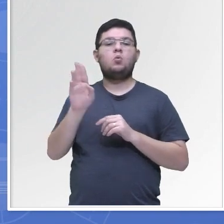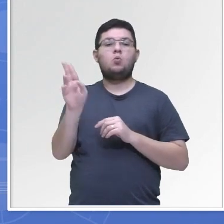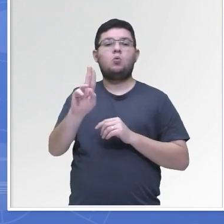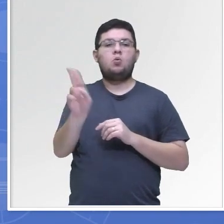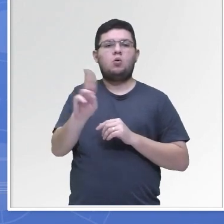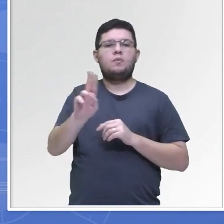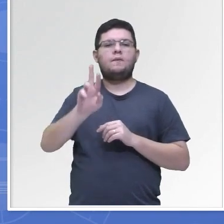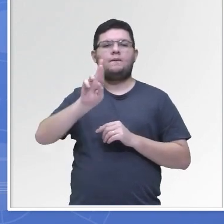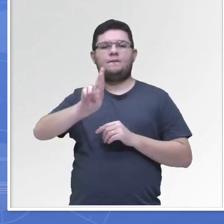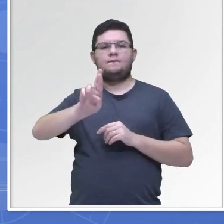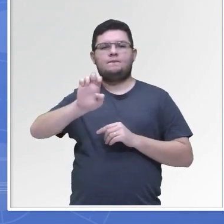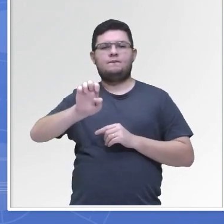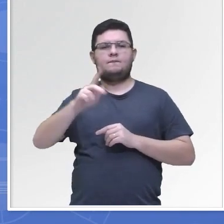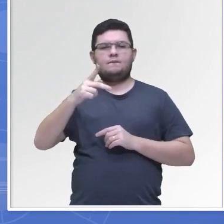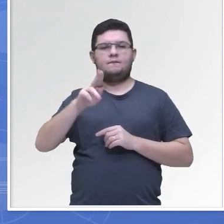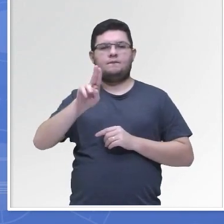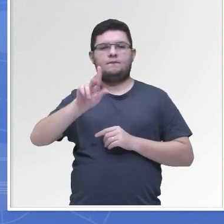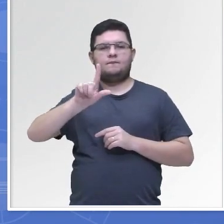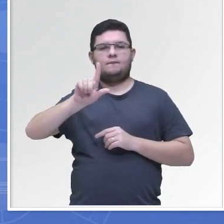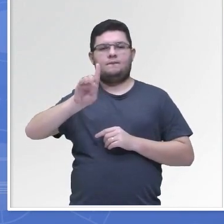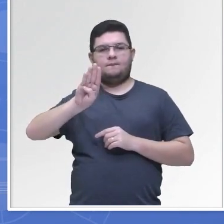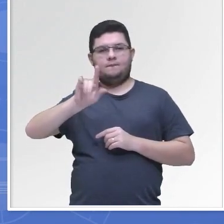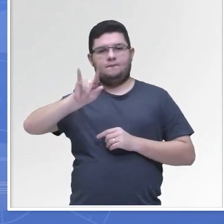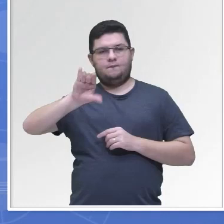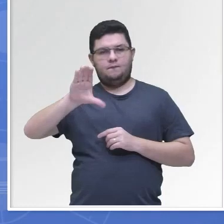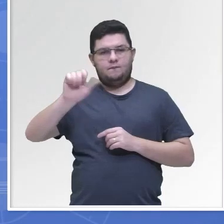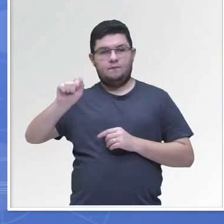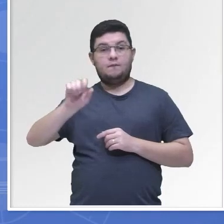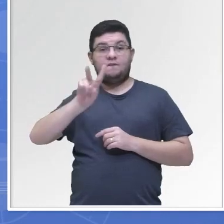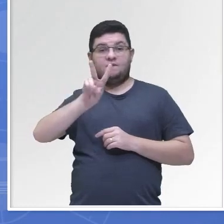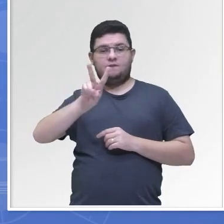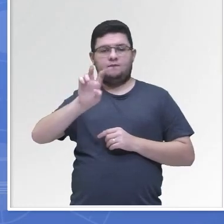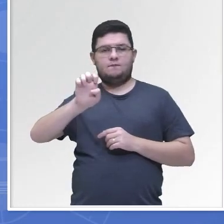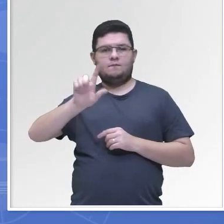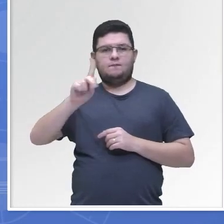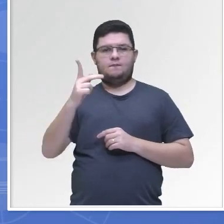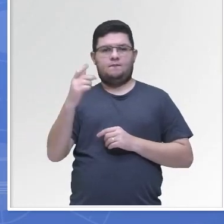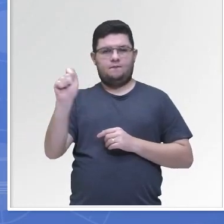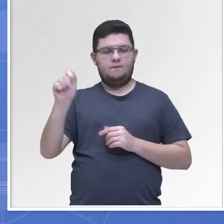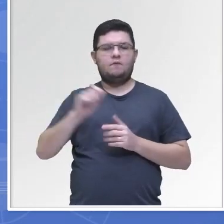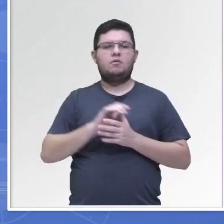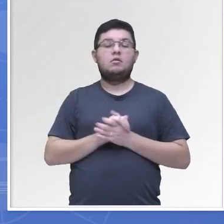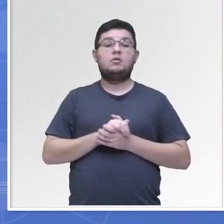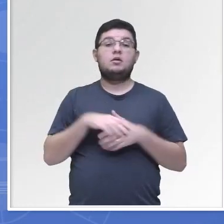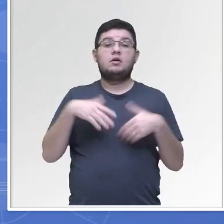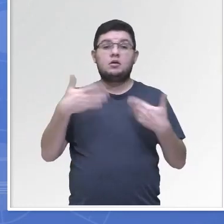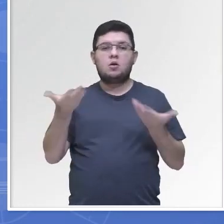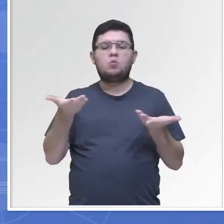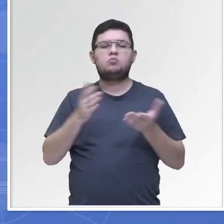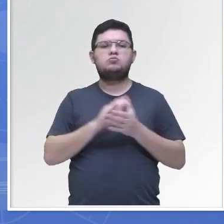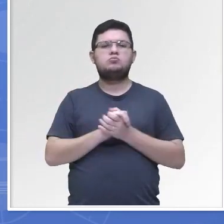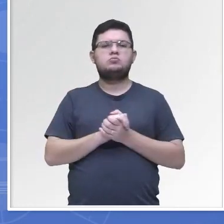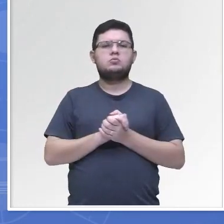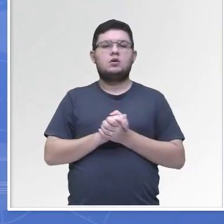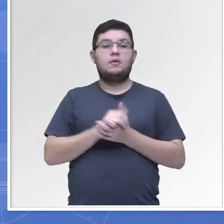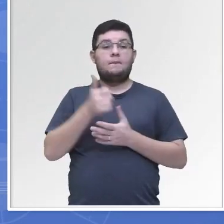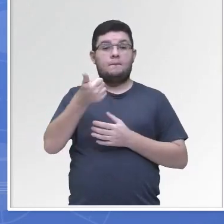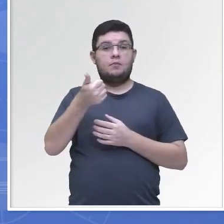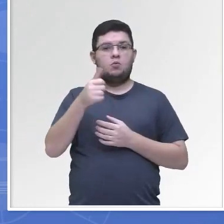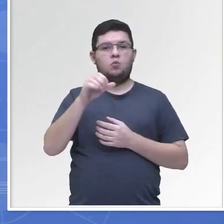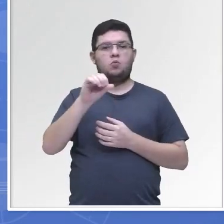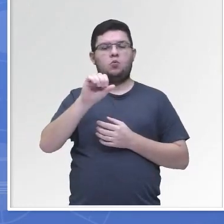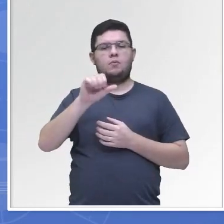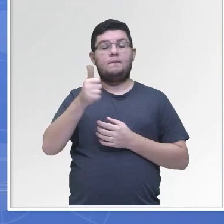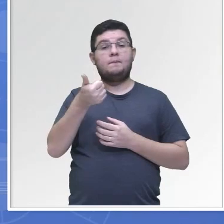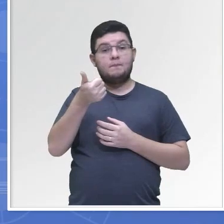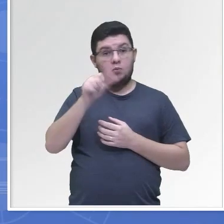lembrar que eu já iniciei o processo de república, já passou ali 15 de novembro de 1889, já está instaurado o processo republicano